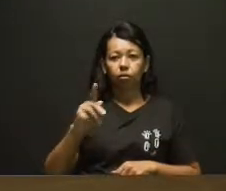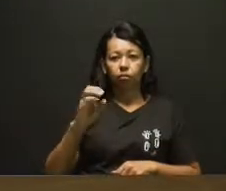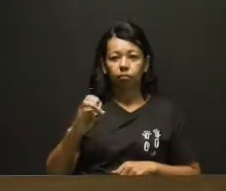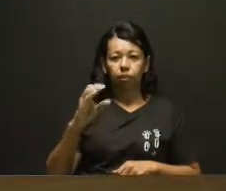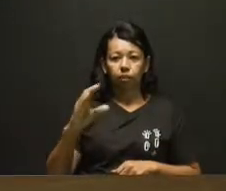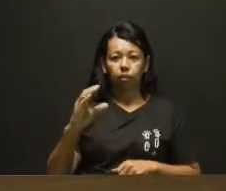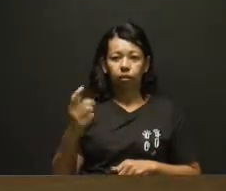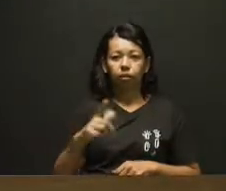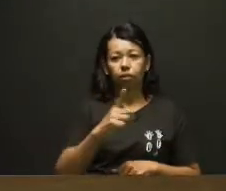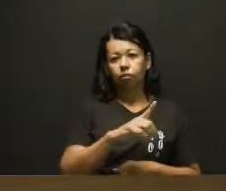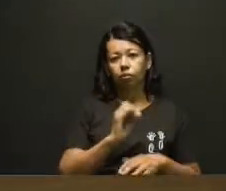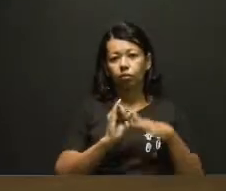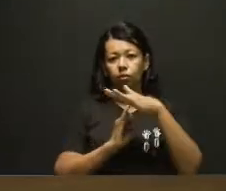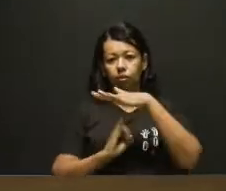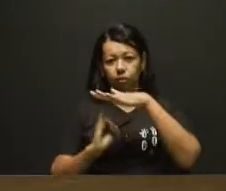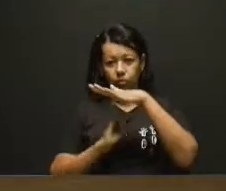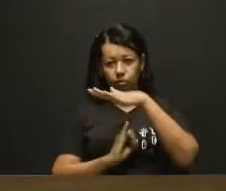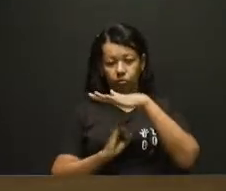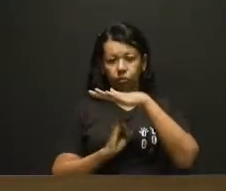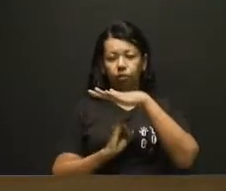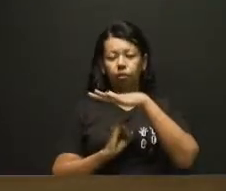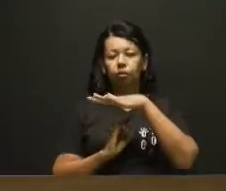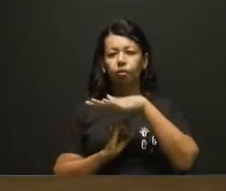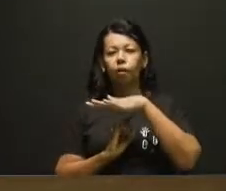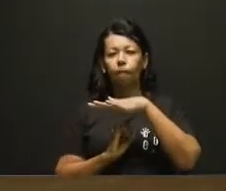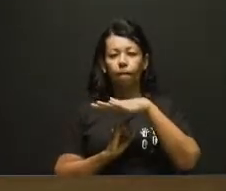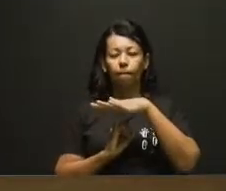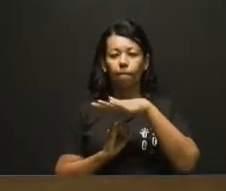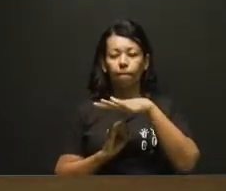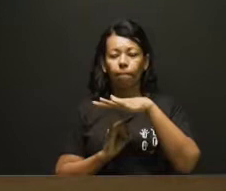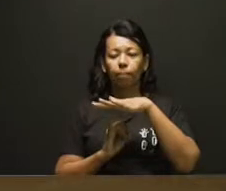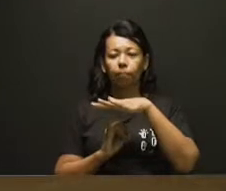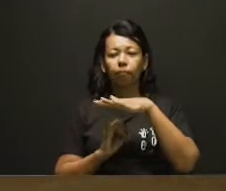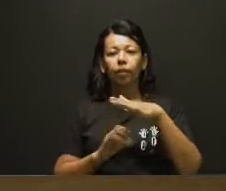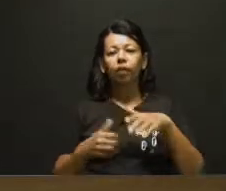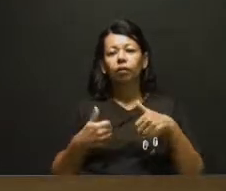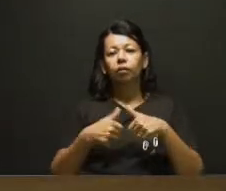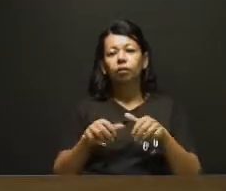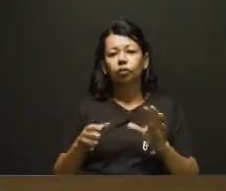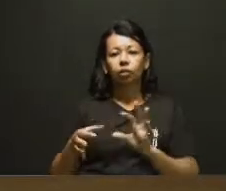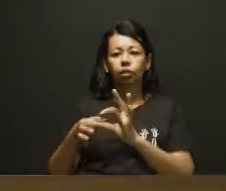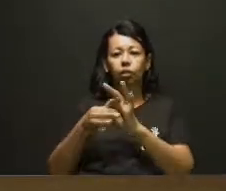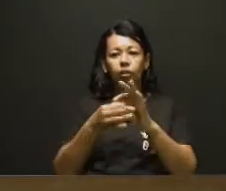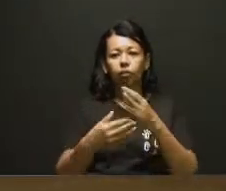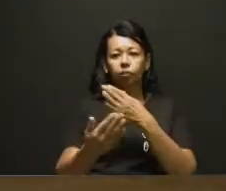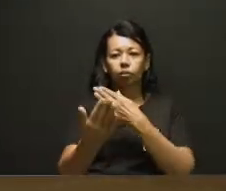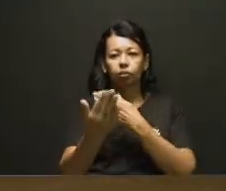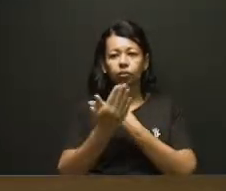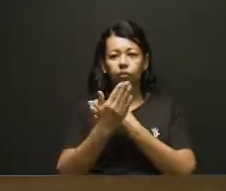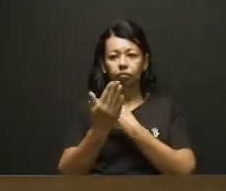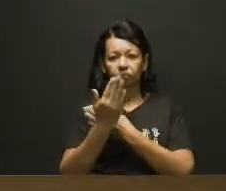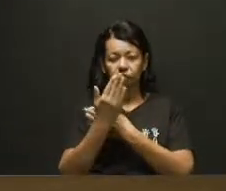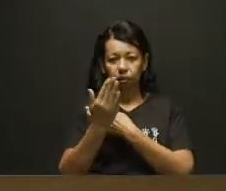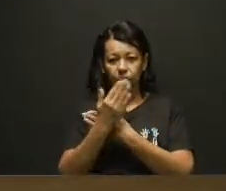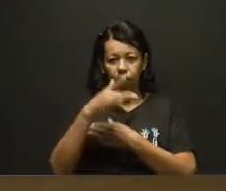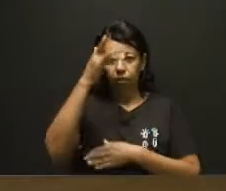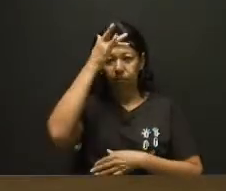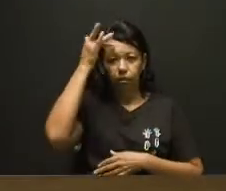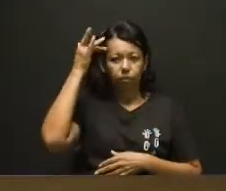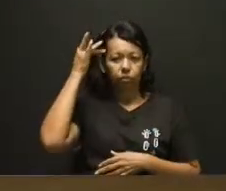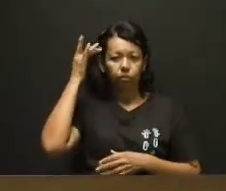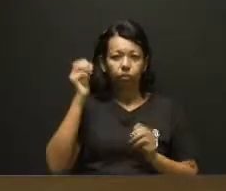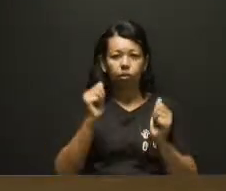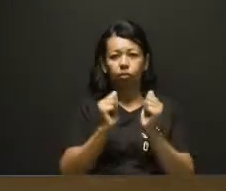instituições e órgãos ligados à proteção da defesa com dados da pessoa